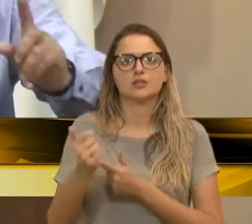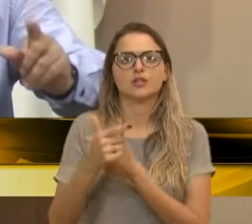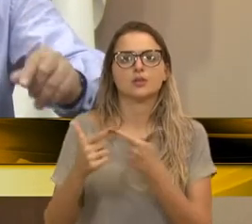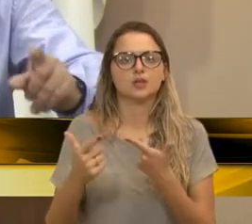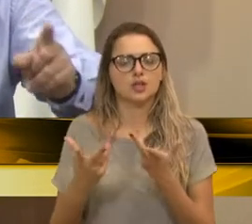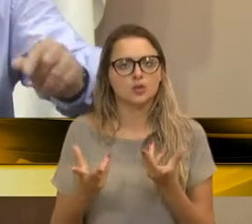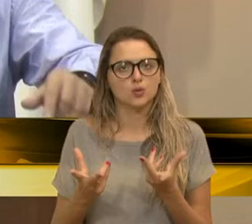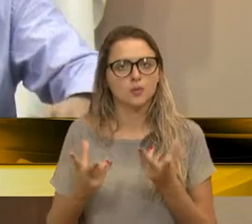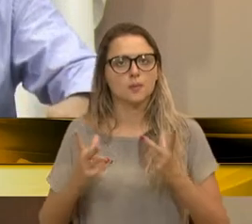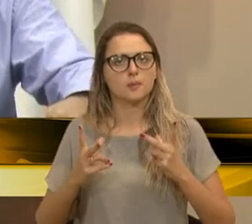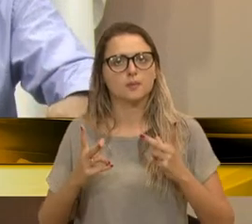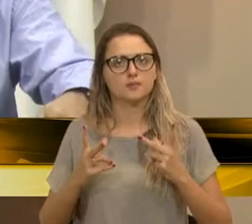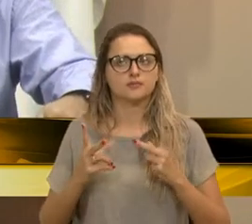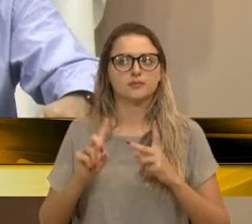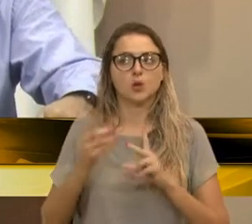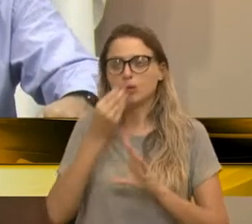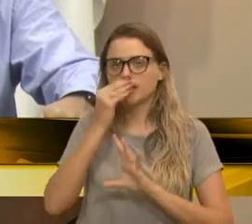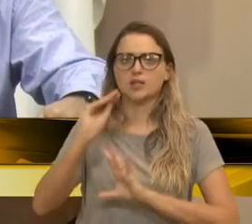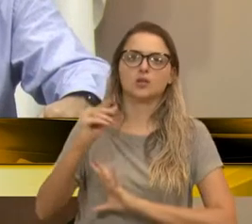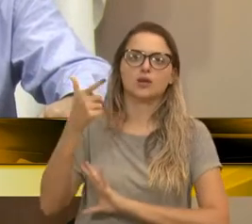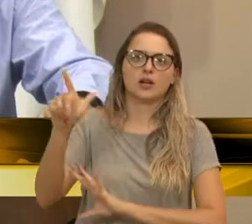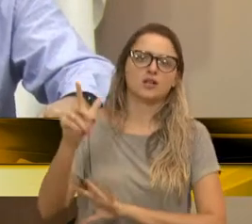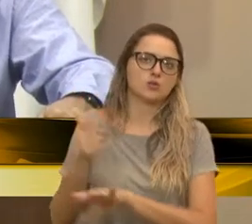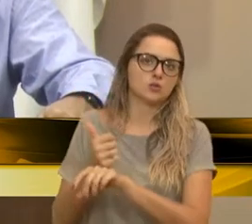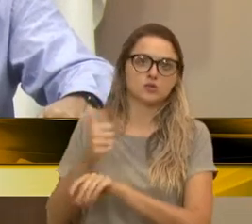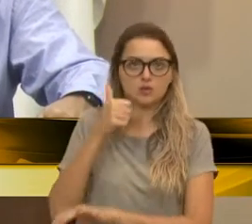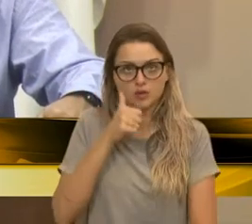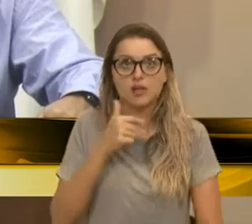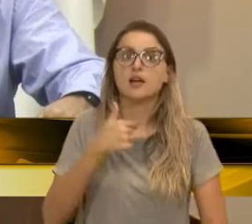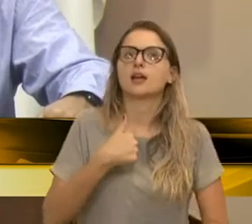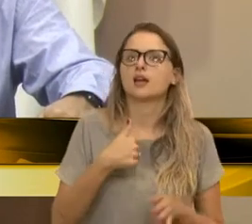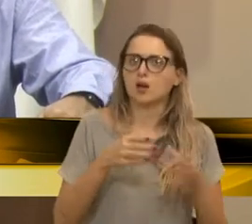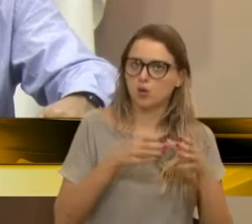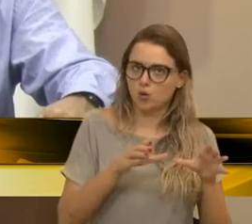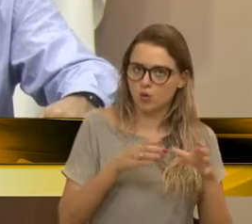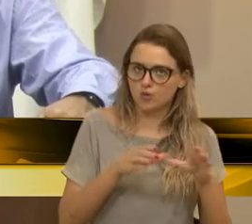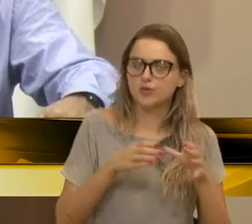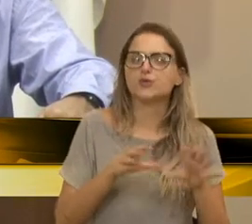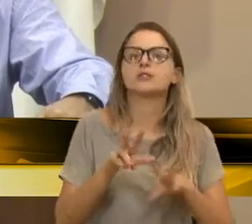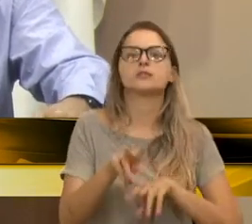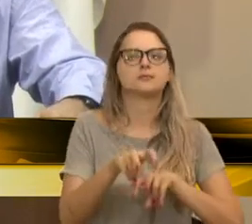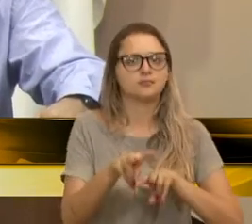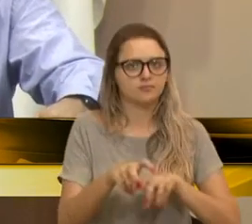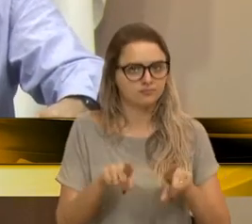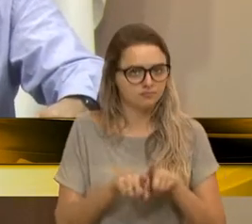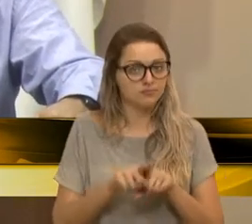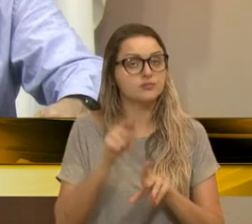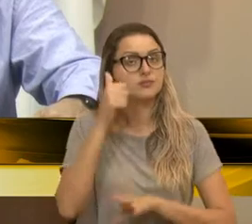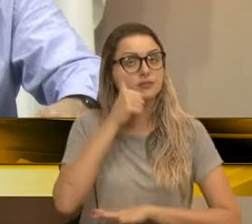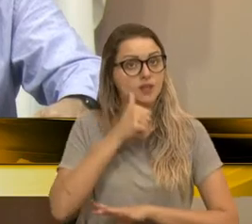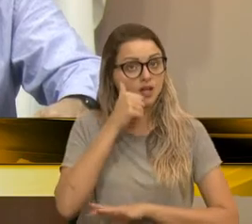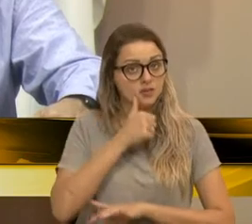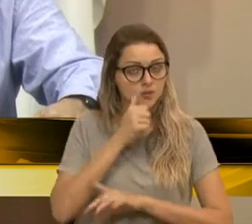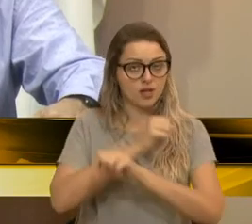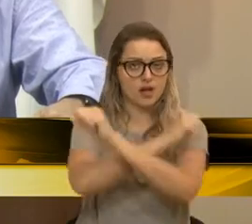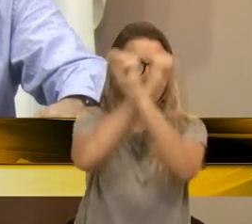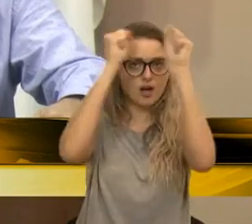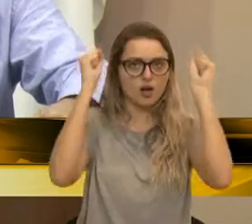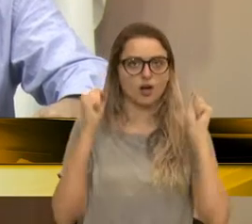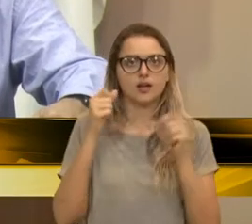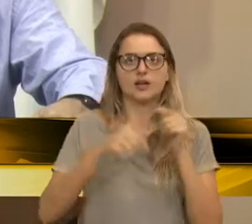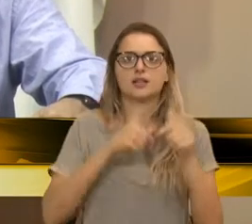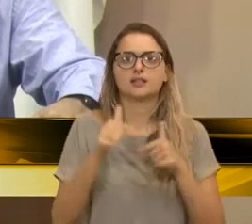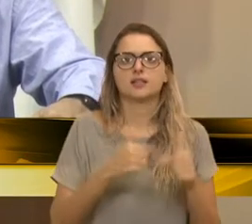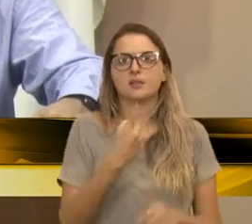outra categoria, novamente eu vou ser repetitivo nisso. Eu convivi isso na zona rural também. As mulheres trabalham 18,